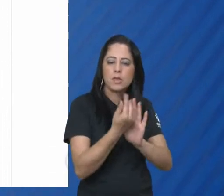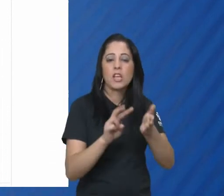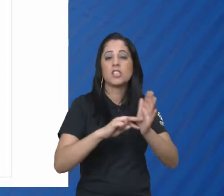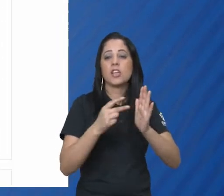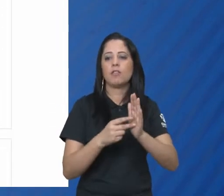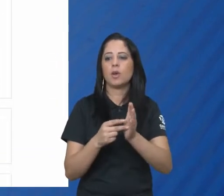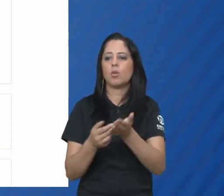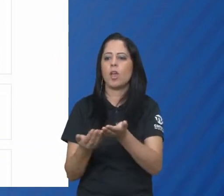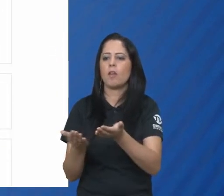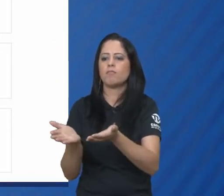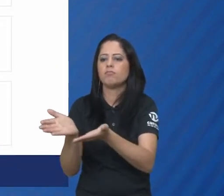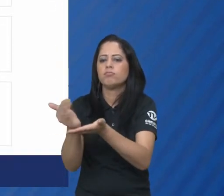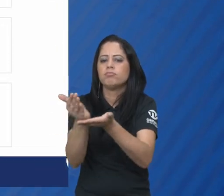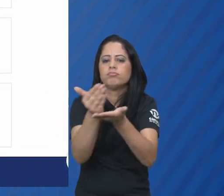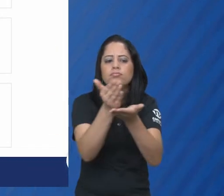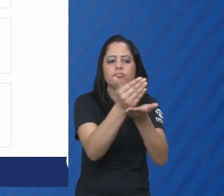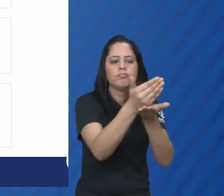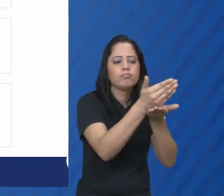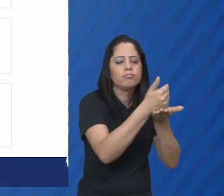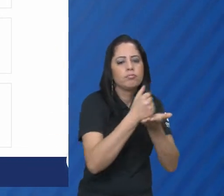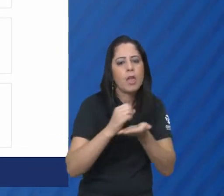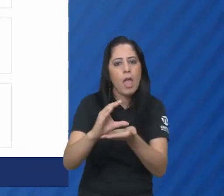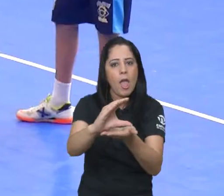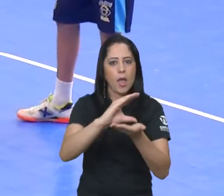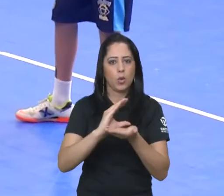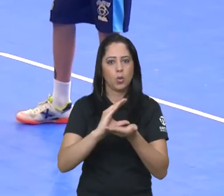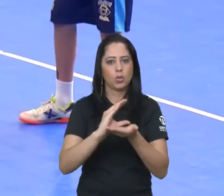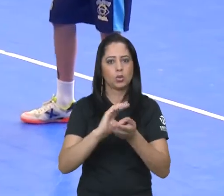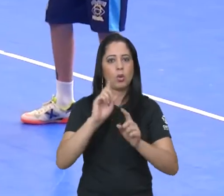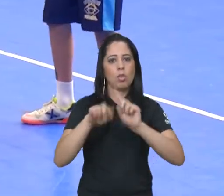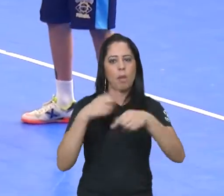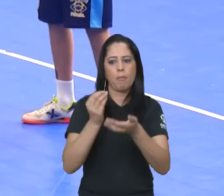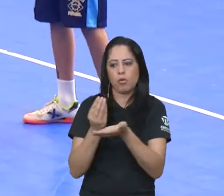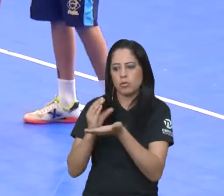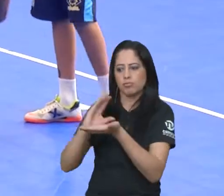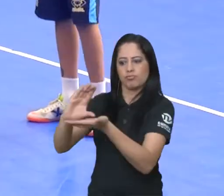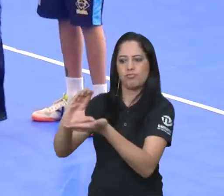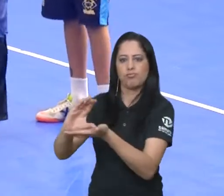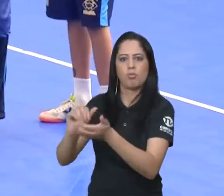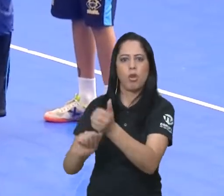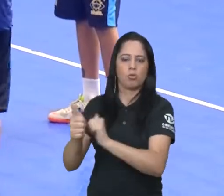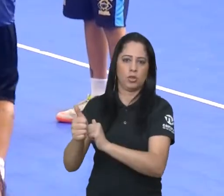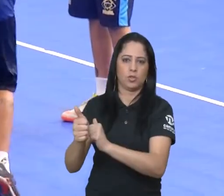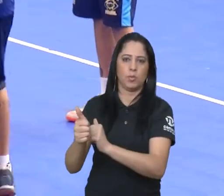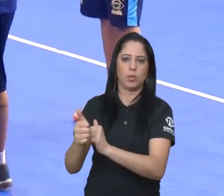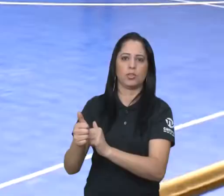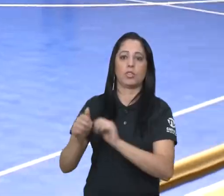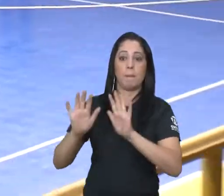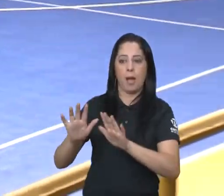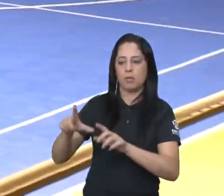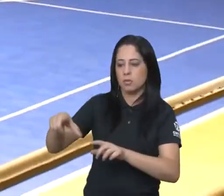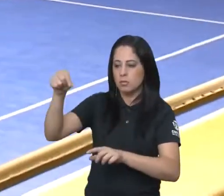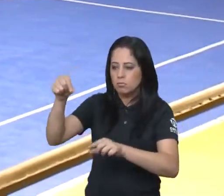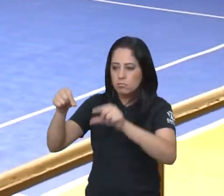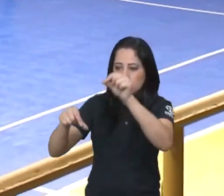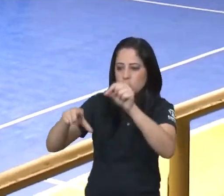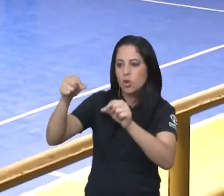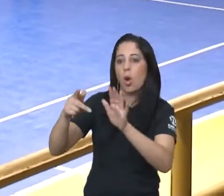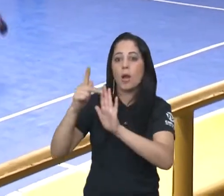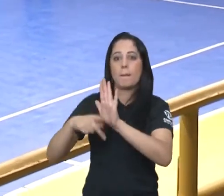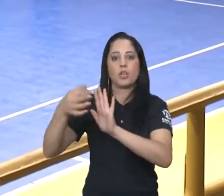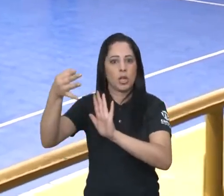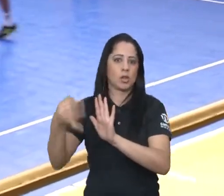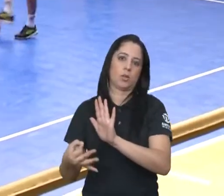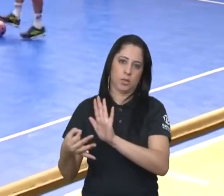é uma forma de captar fundos para apoiar o esporte por meio da participação direta do contribuinte na escolha dos